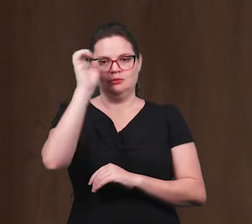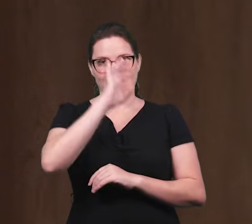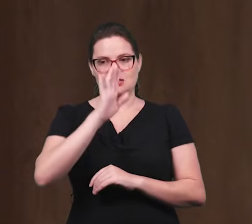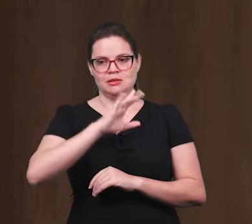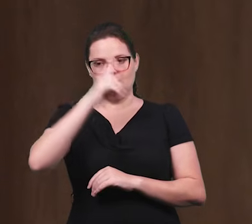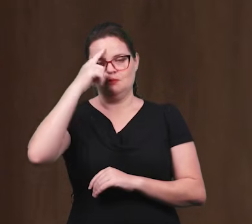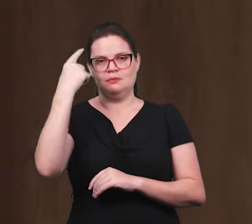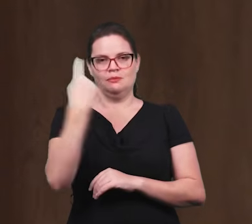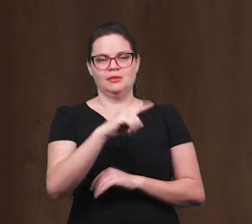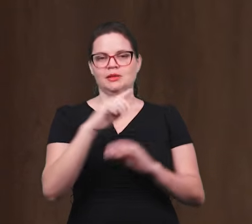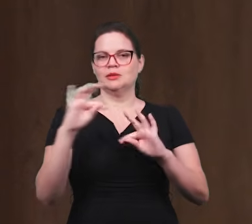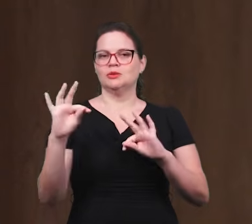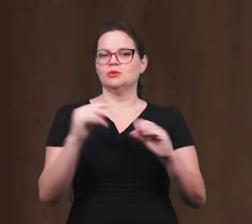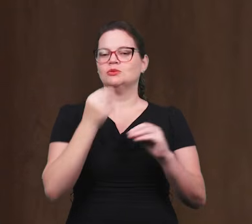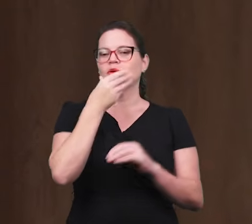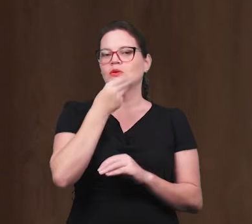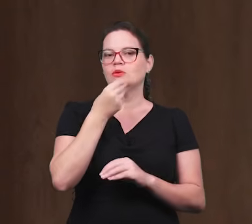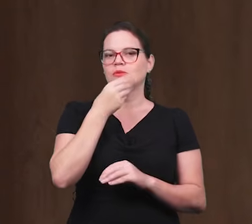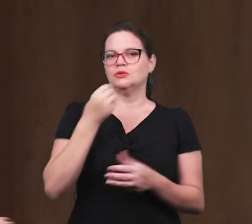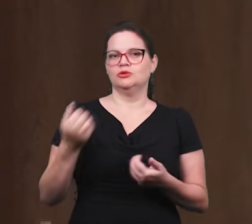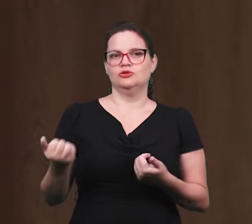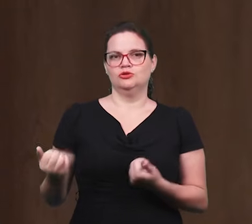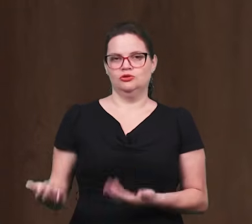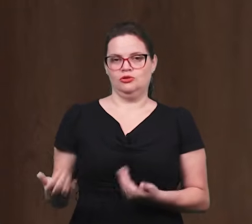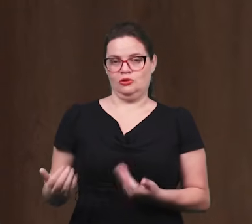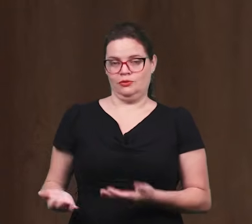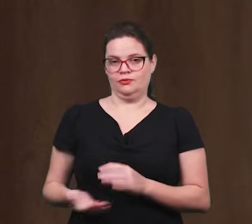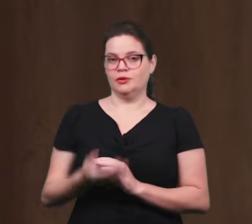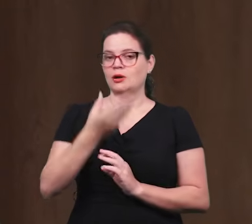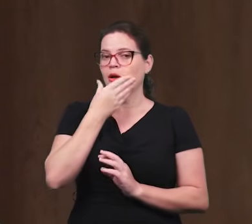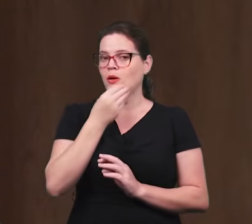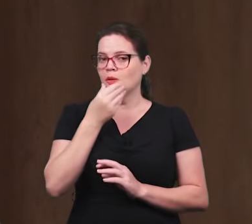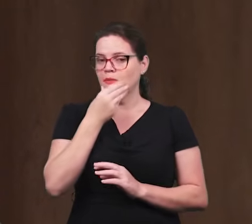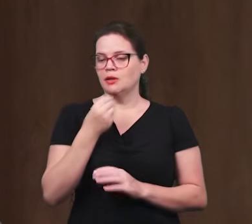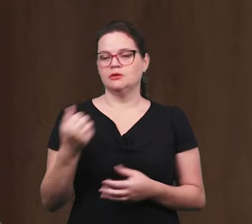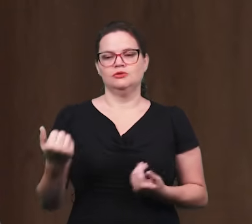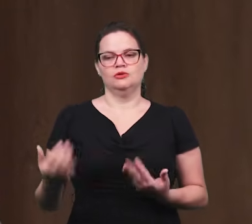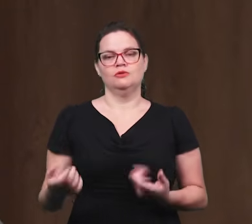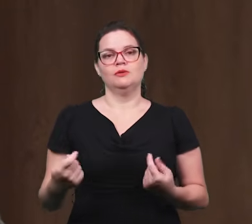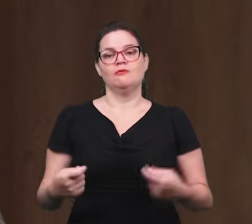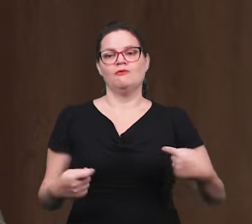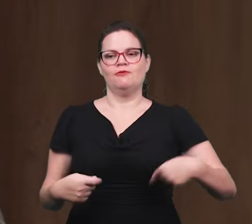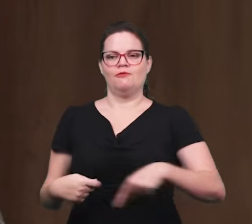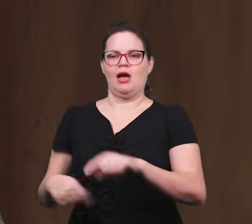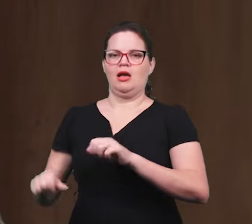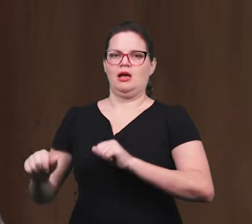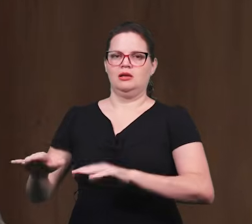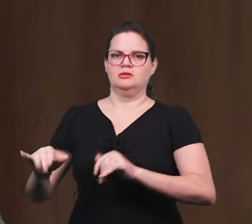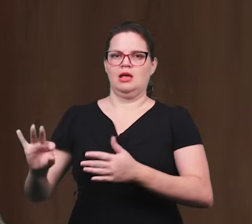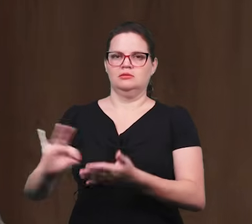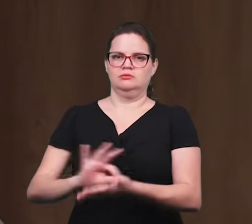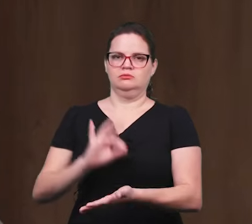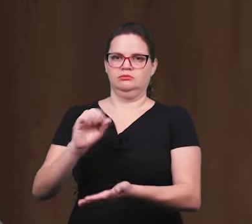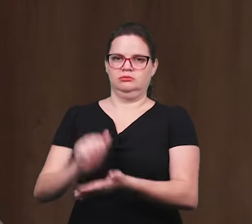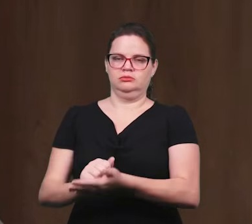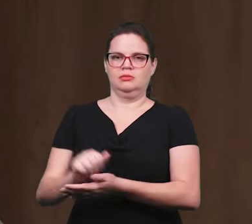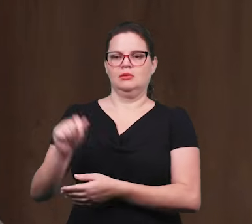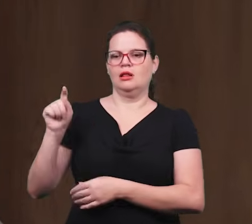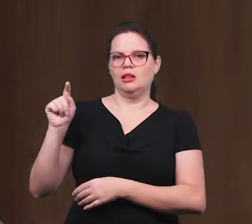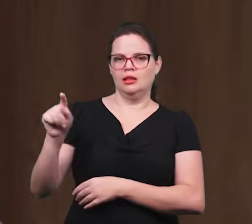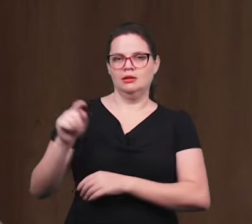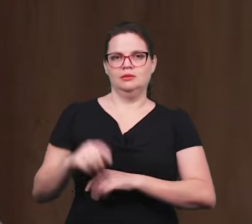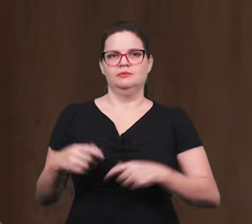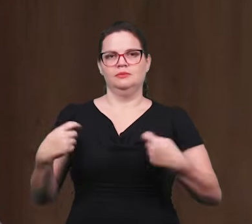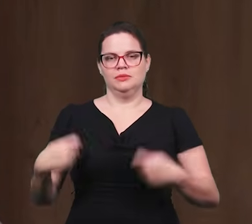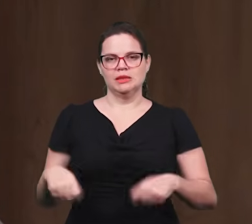jovem, e então hoje ainda é todo jovem do sexo masculino, ele precisa se alistar para passar